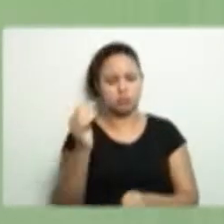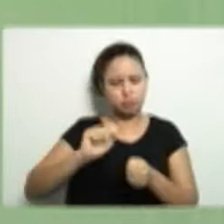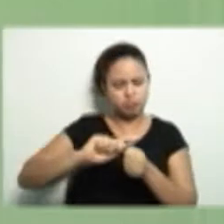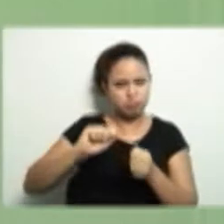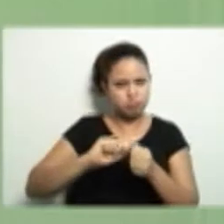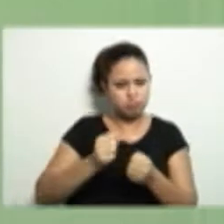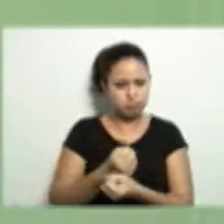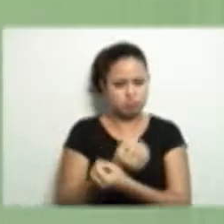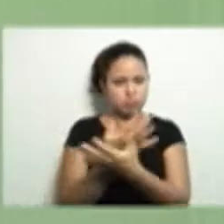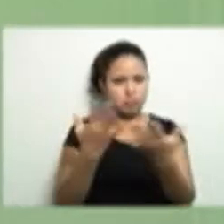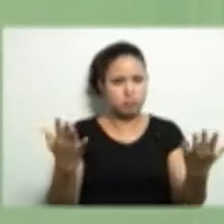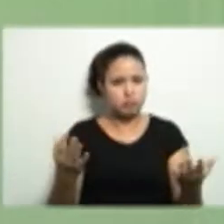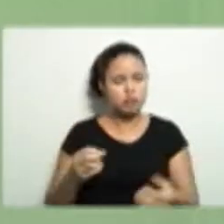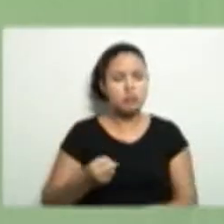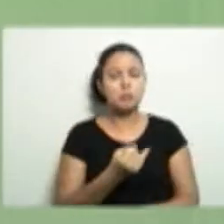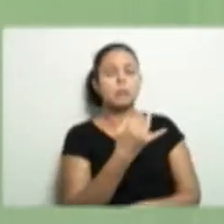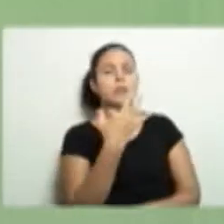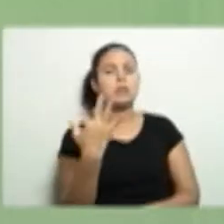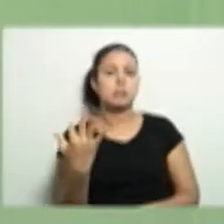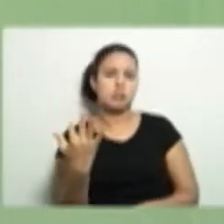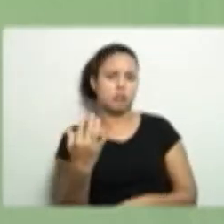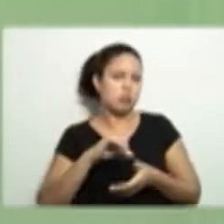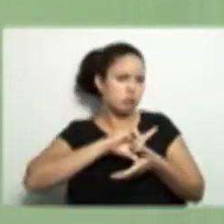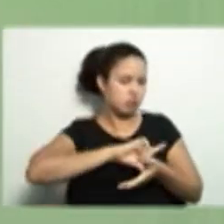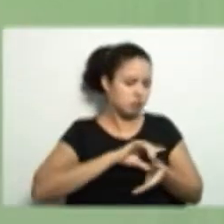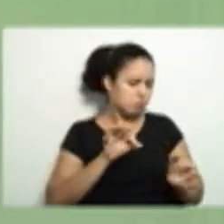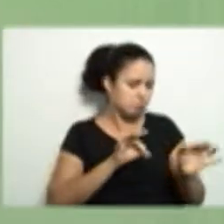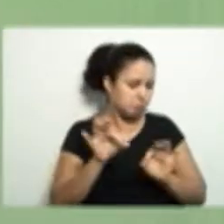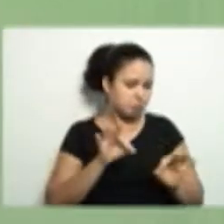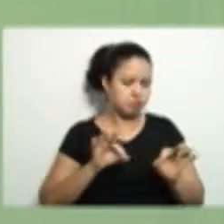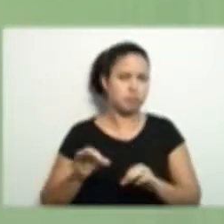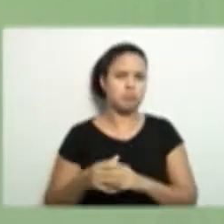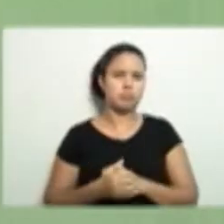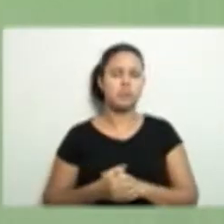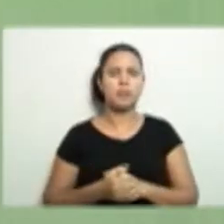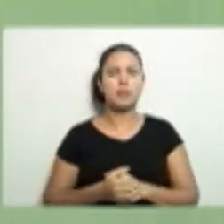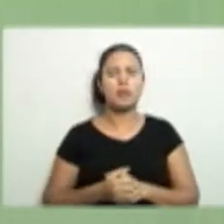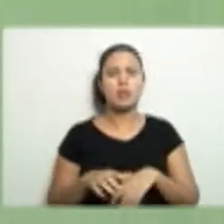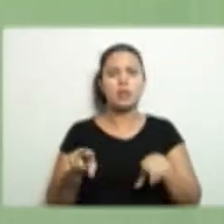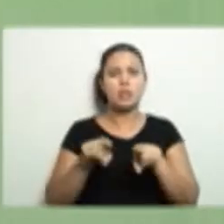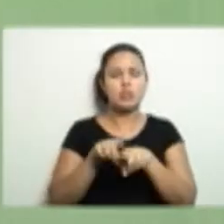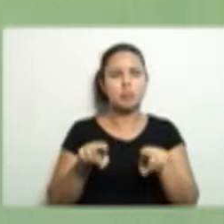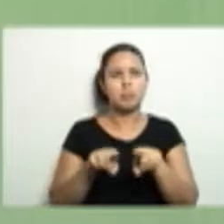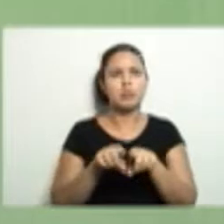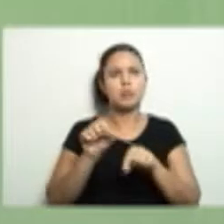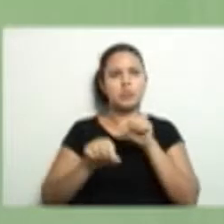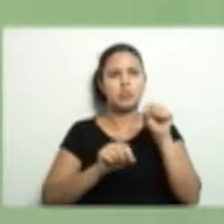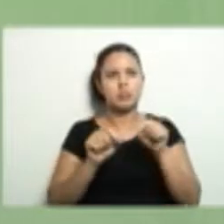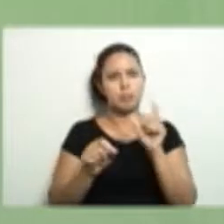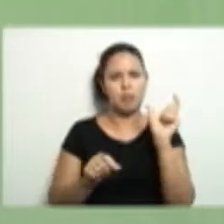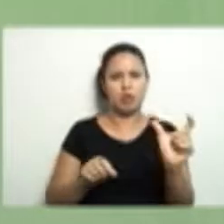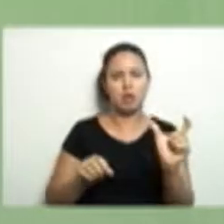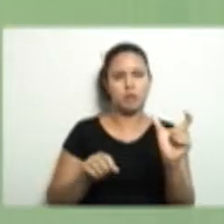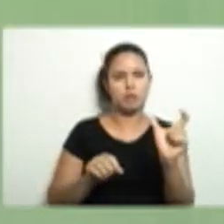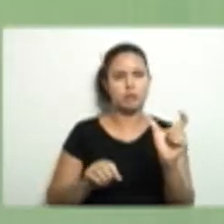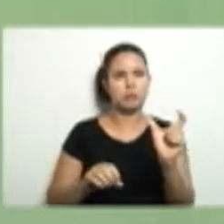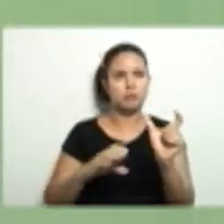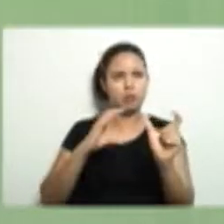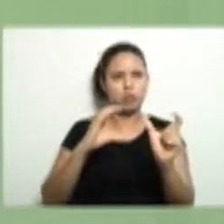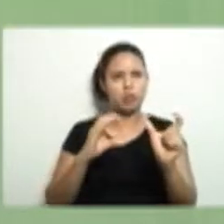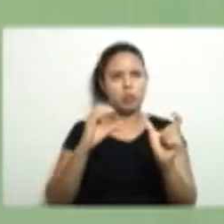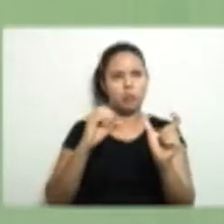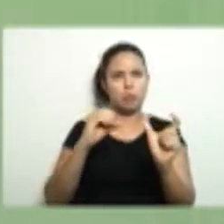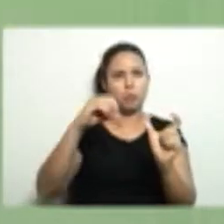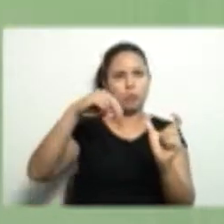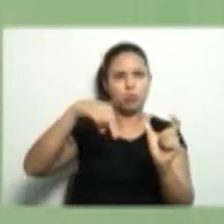Confiabilidade é uma palavra que vem de confiança. Confiança que os seus consumidores vão ter em você, porque se você